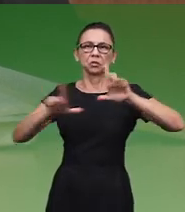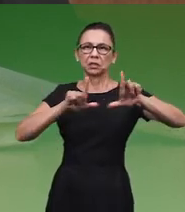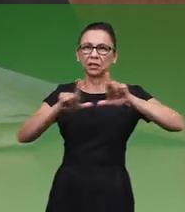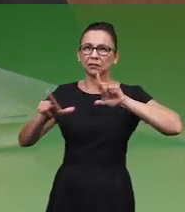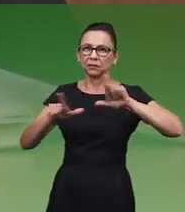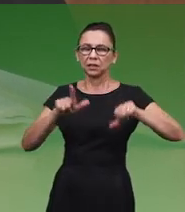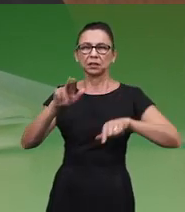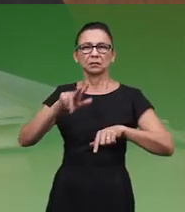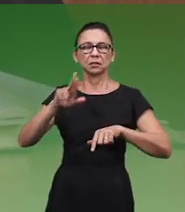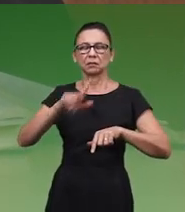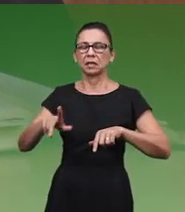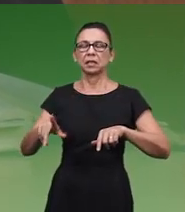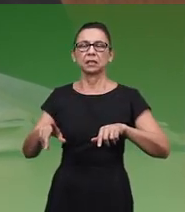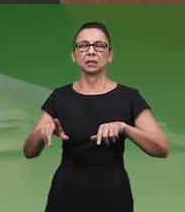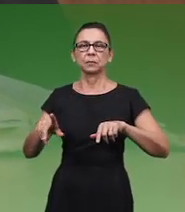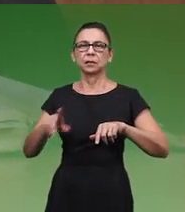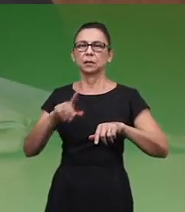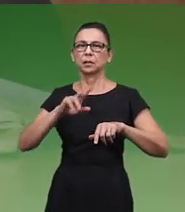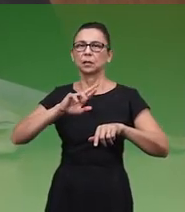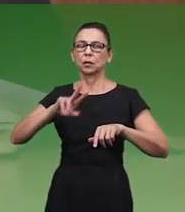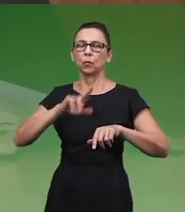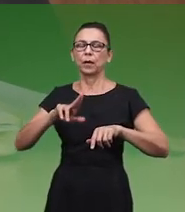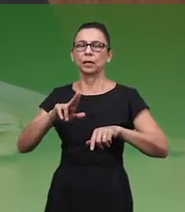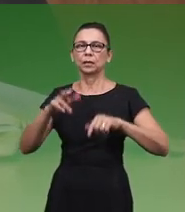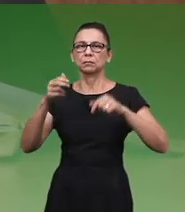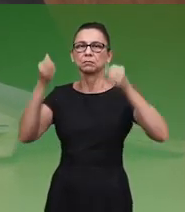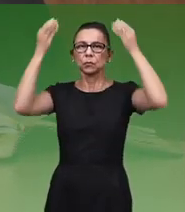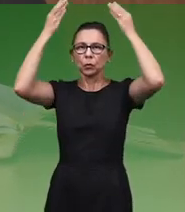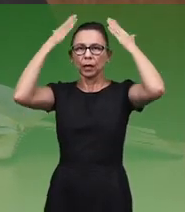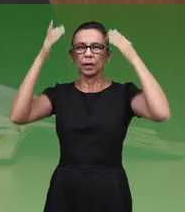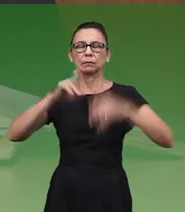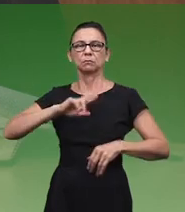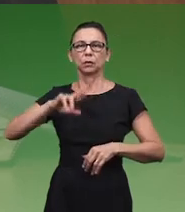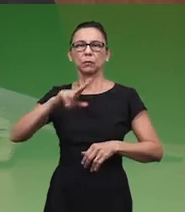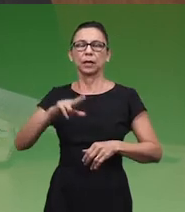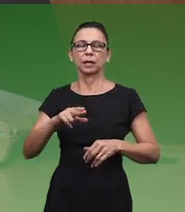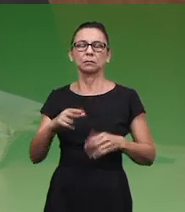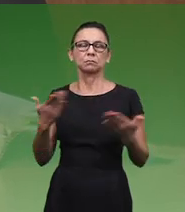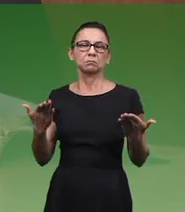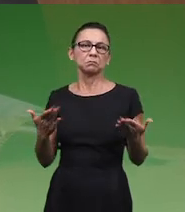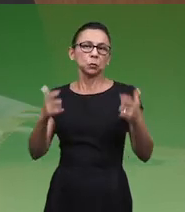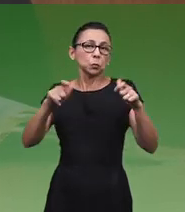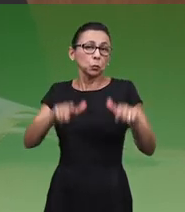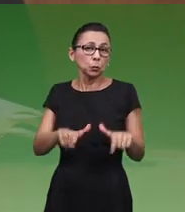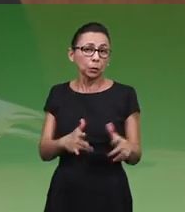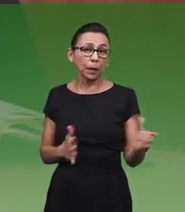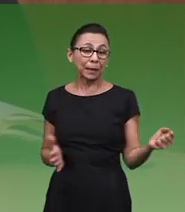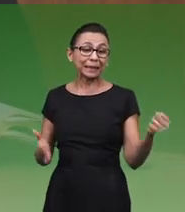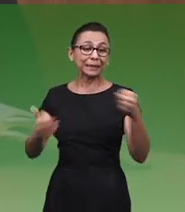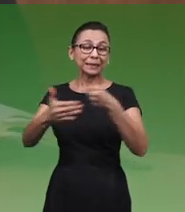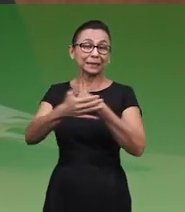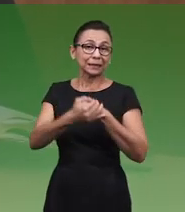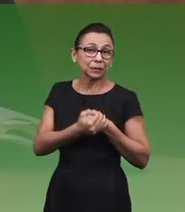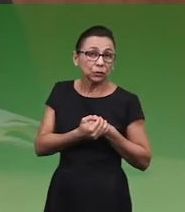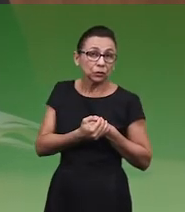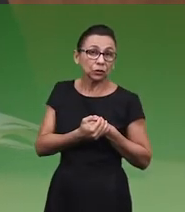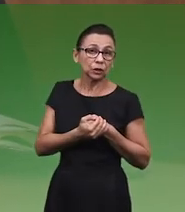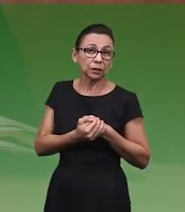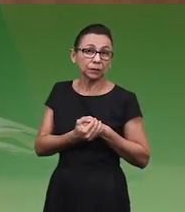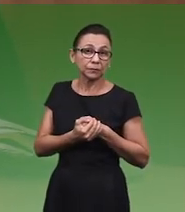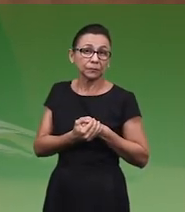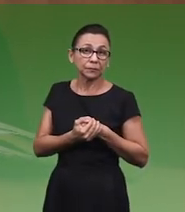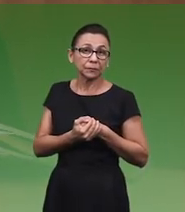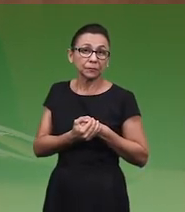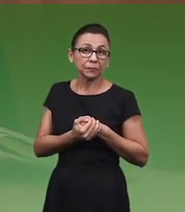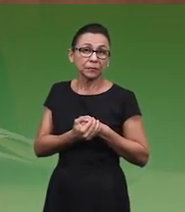não era cidade dos reis, nem cidade de refúgio. Não tinha nenhuma expressão dentro de Israel para